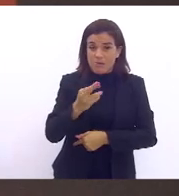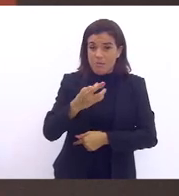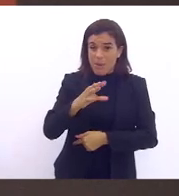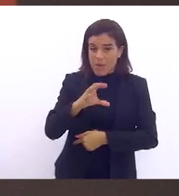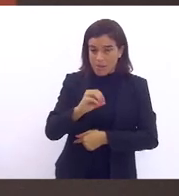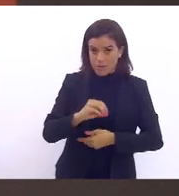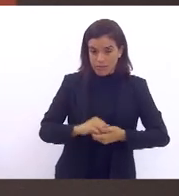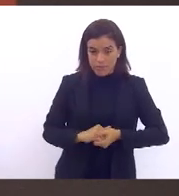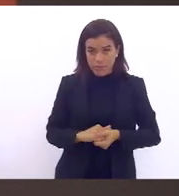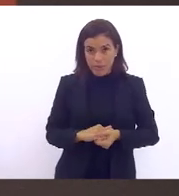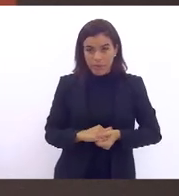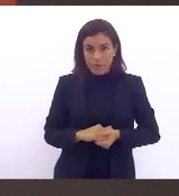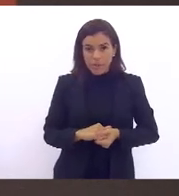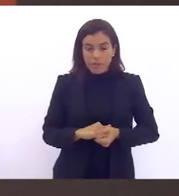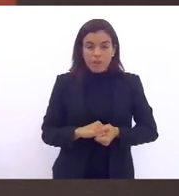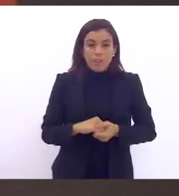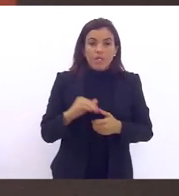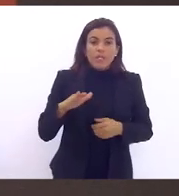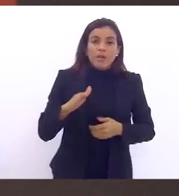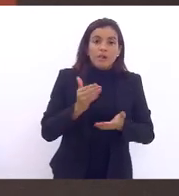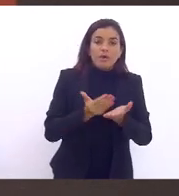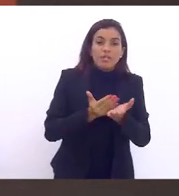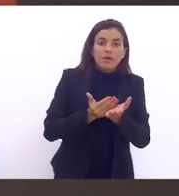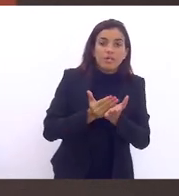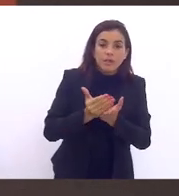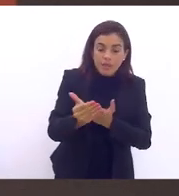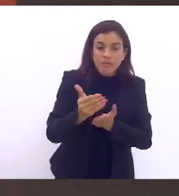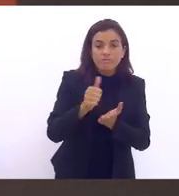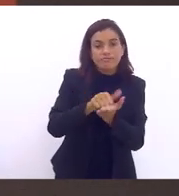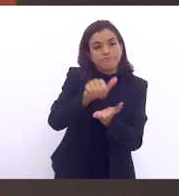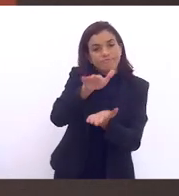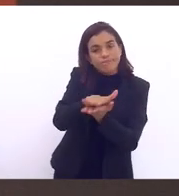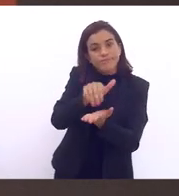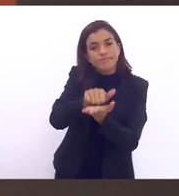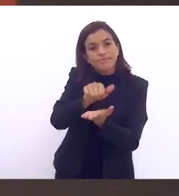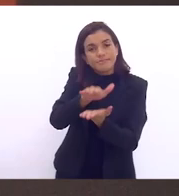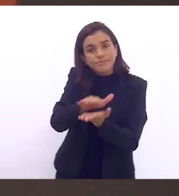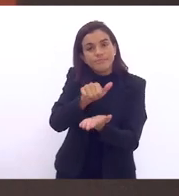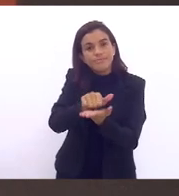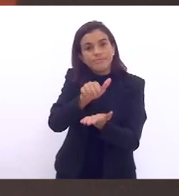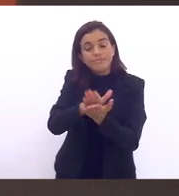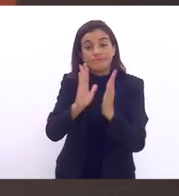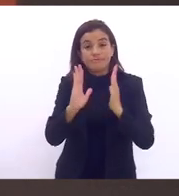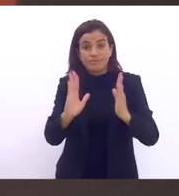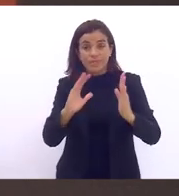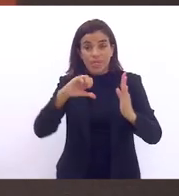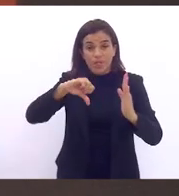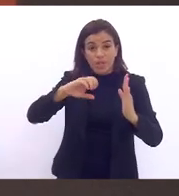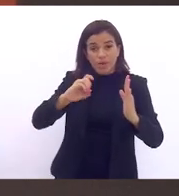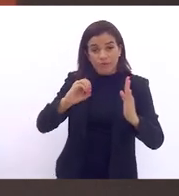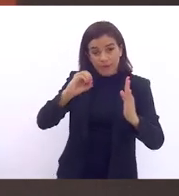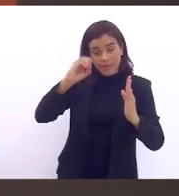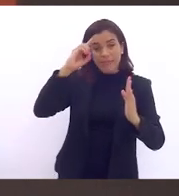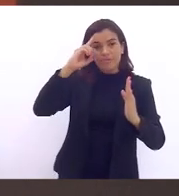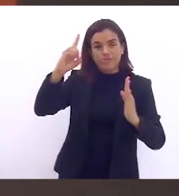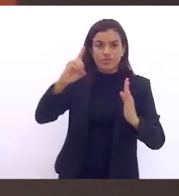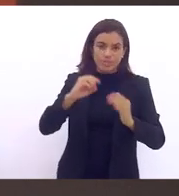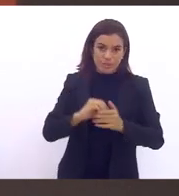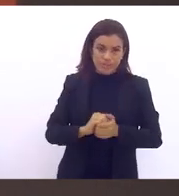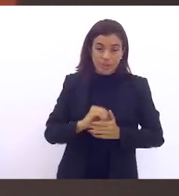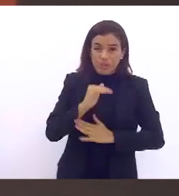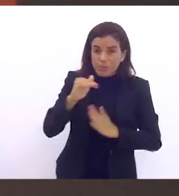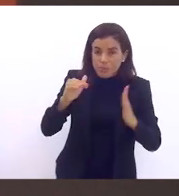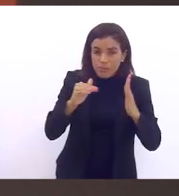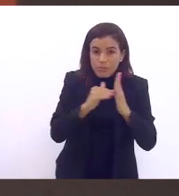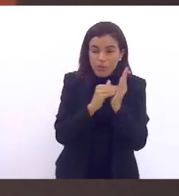operação eh e o início da das multas né nós ficamos 90 dias operando sem nenhum enforcement todo o esforço de